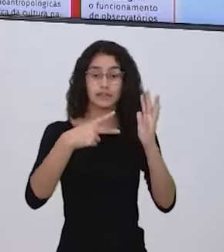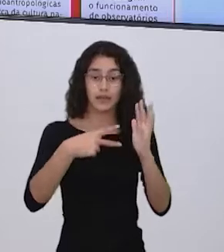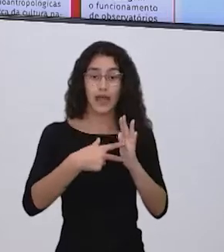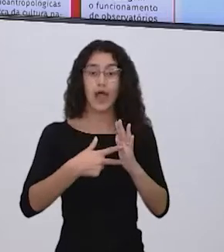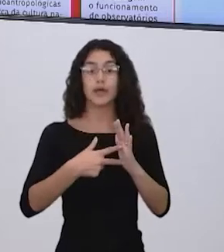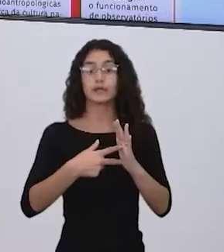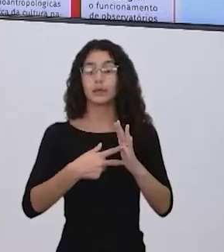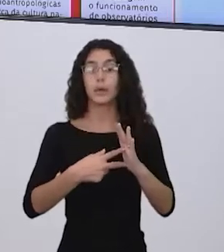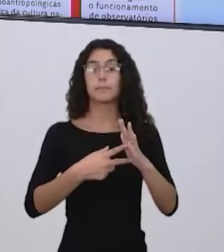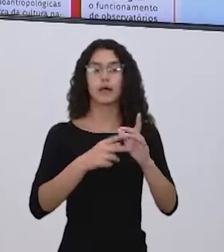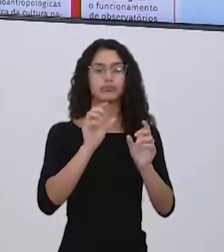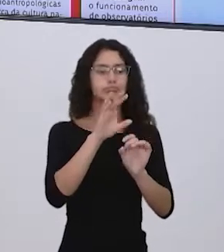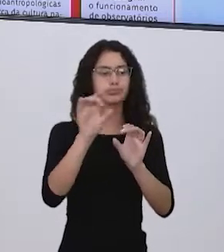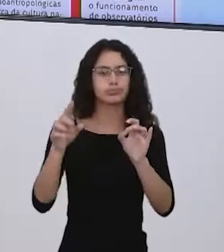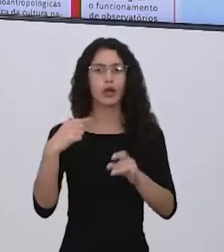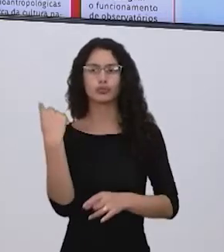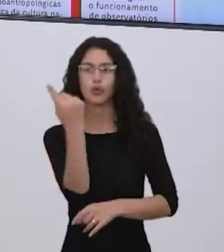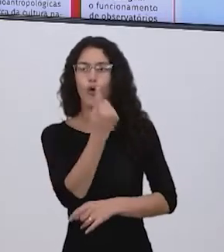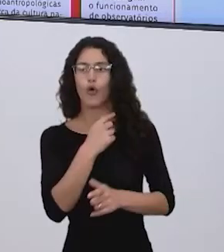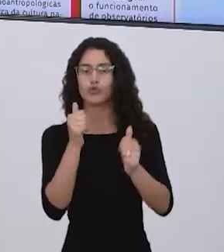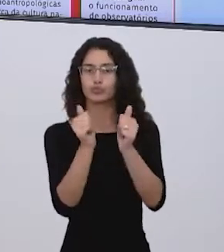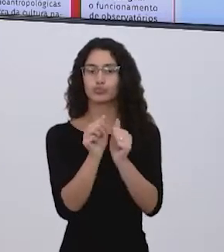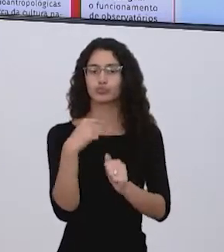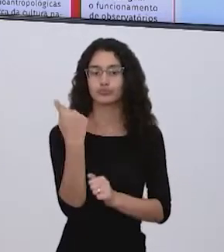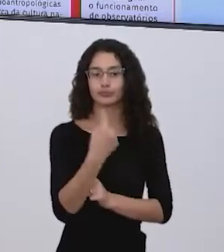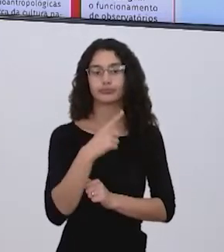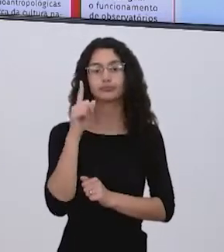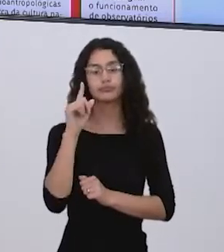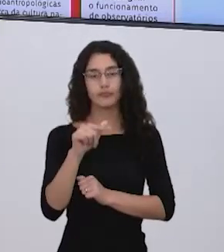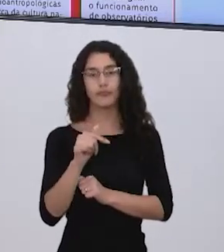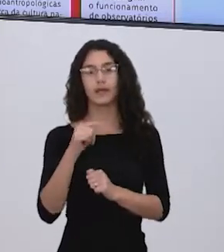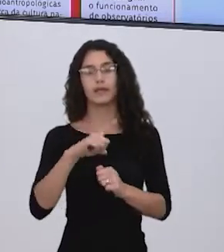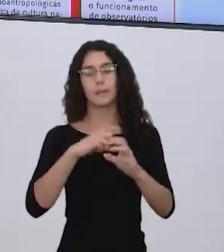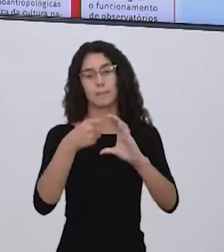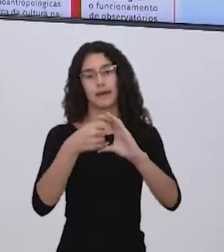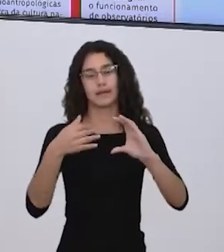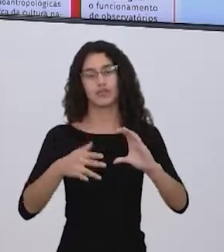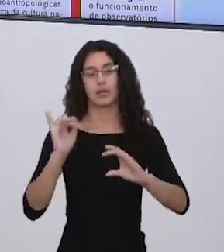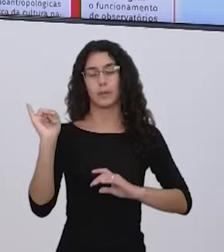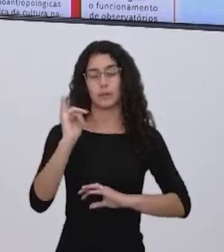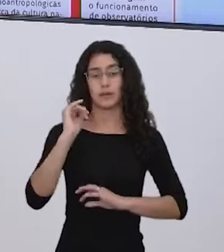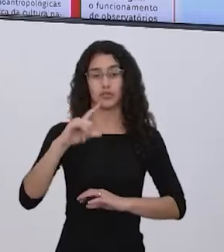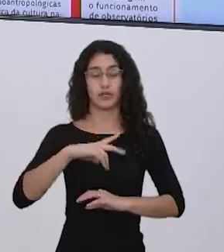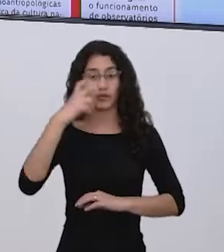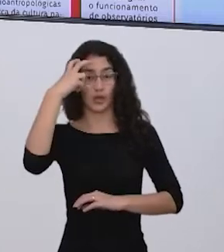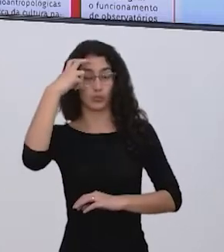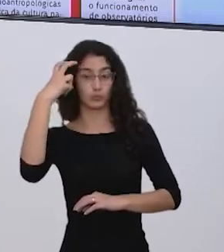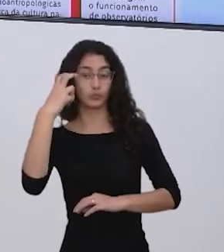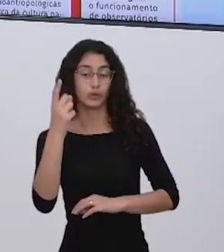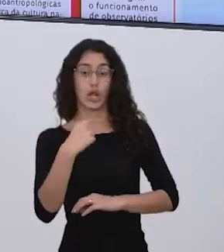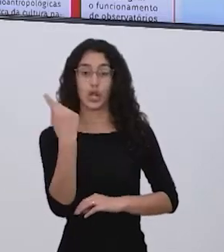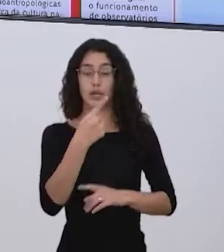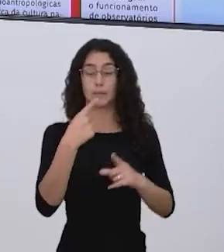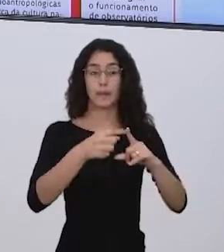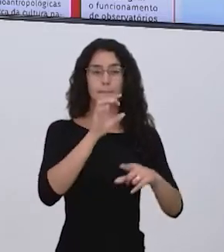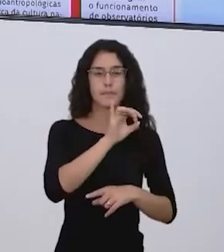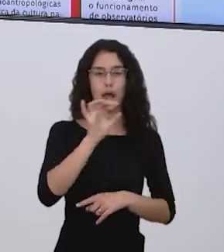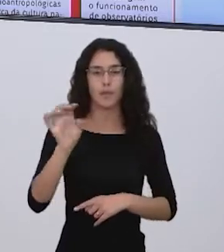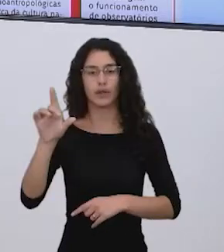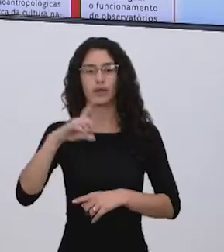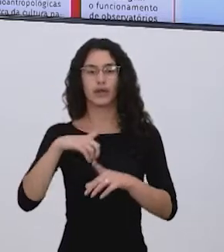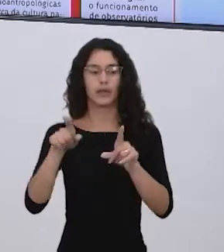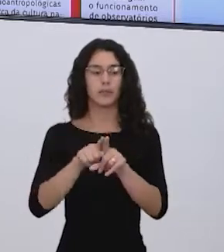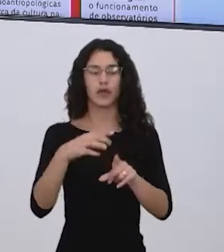significado para as coisas ao nosso redor. E isso é um aspecto muito importante da cultura, porque cada um de nós vai